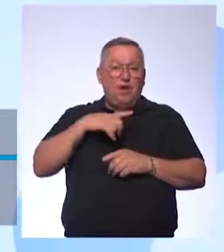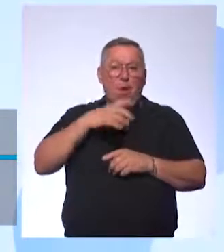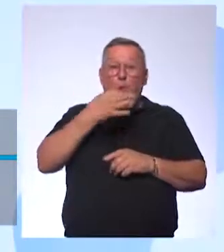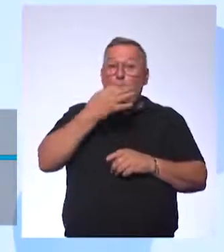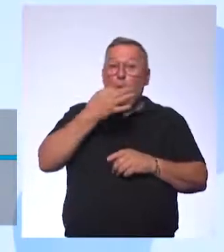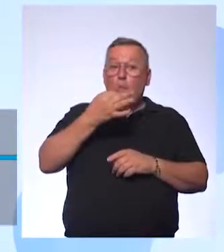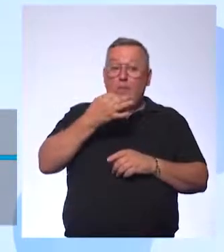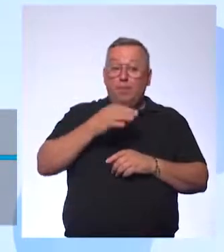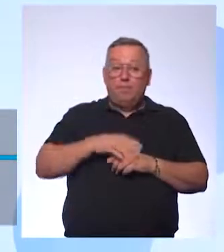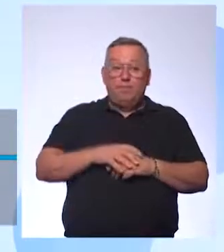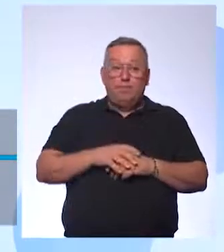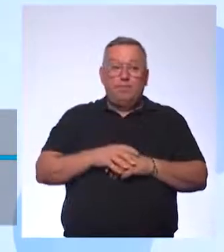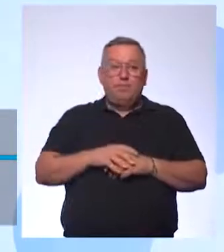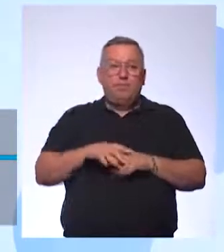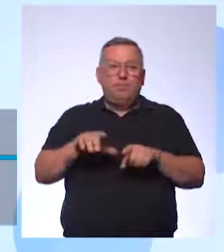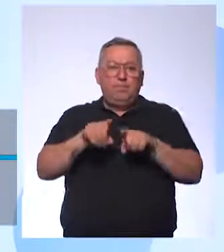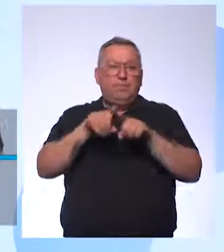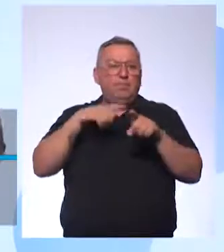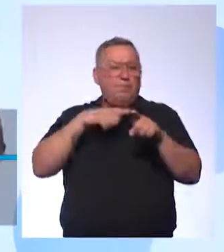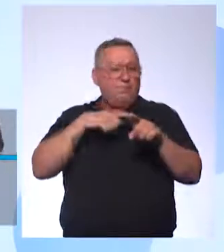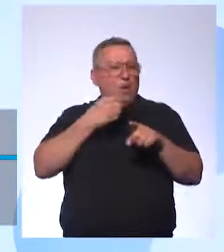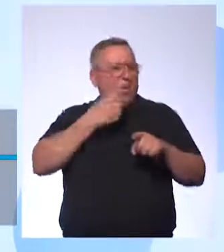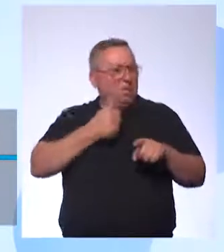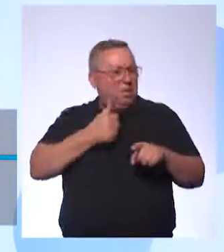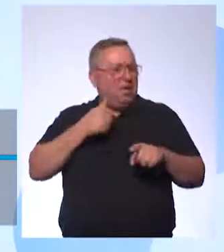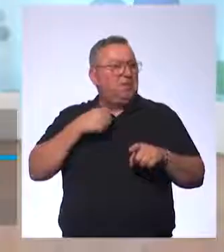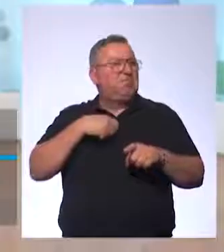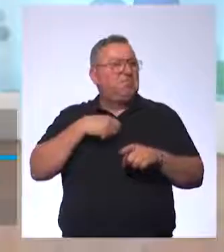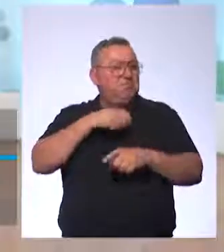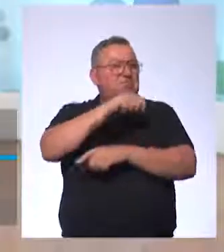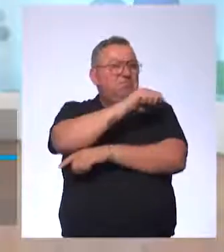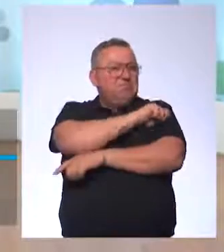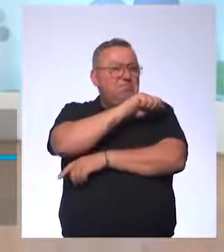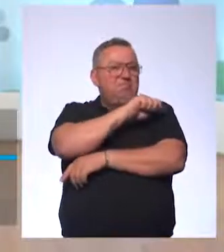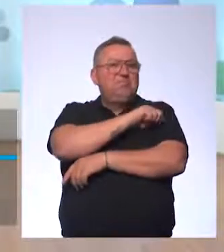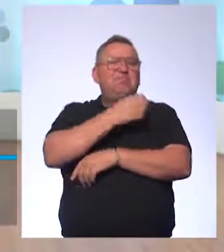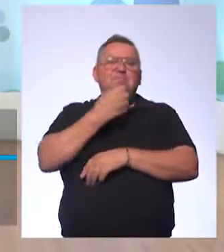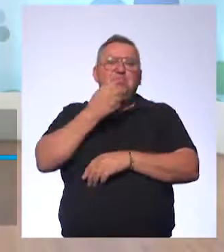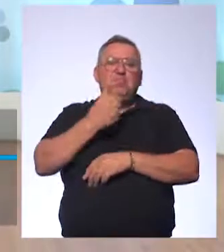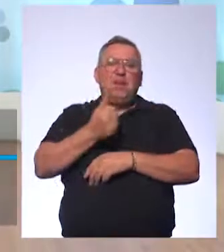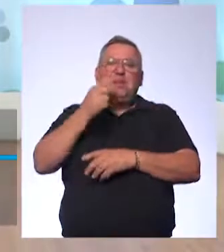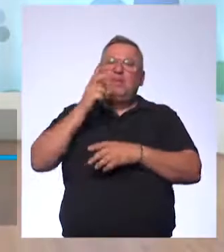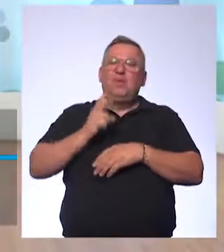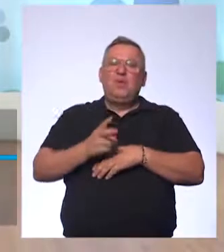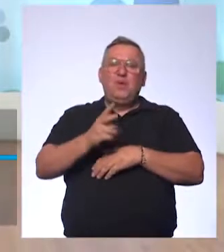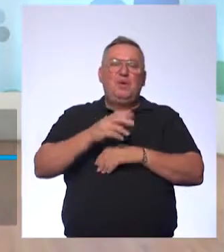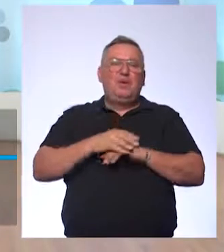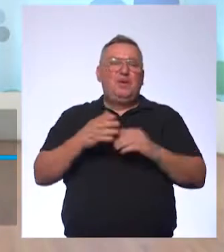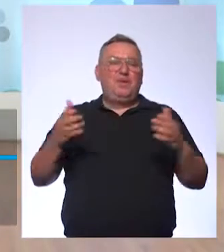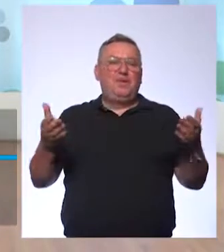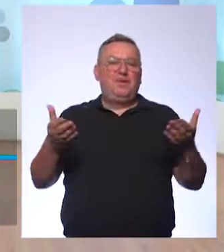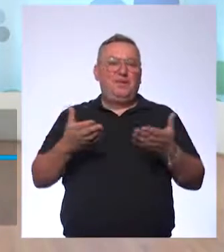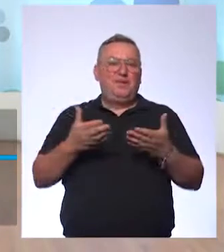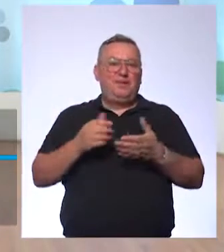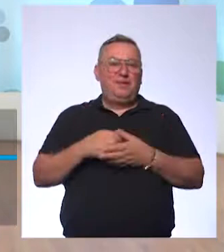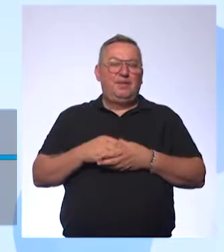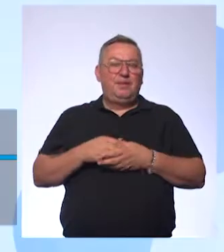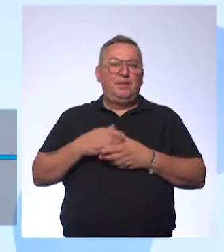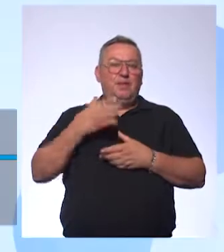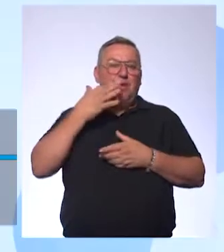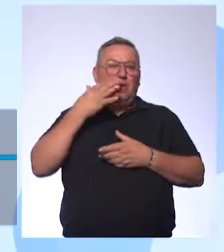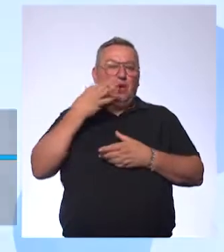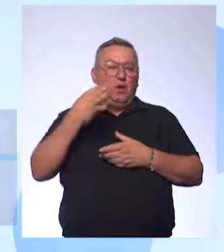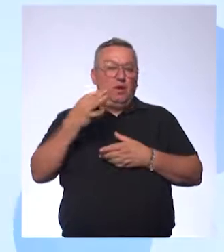sendo opinião. Acertaram. Então, estão indo bem, não estão, Elaine? Muito, muito bem. Então, continuando aí agora, ó. Observe